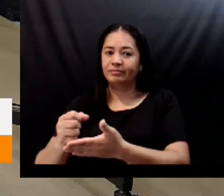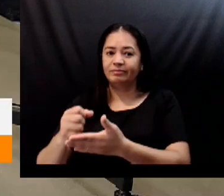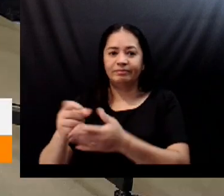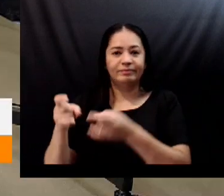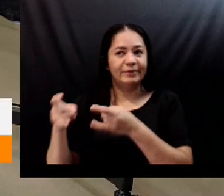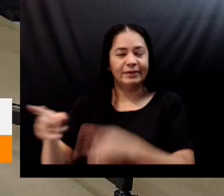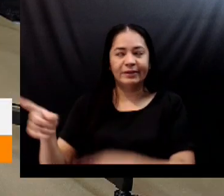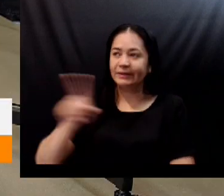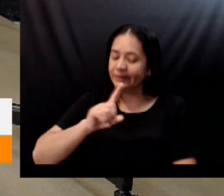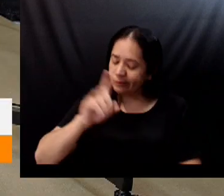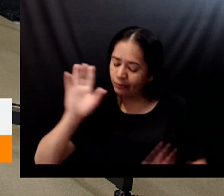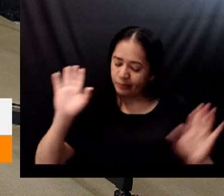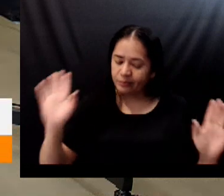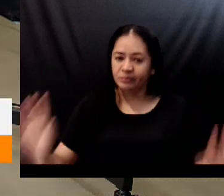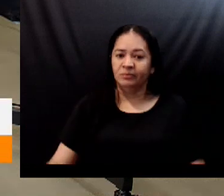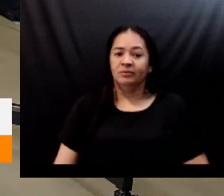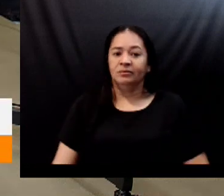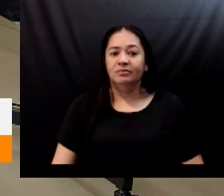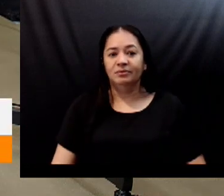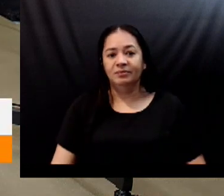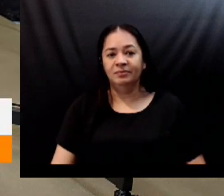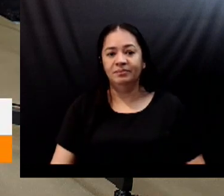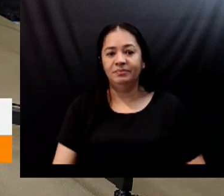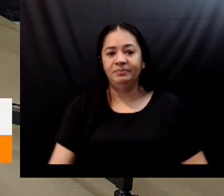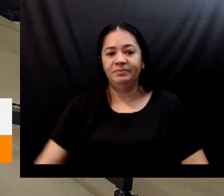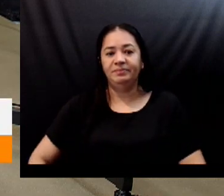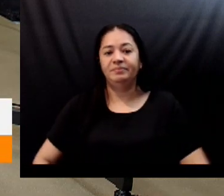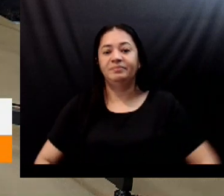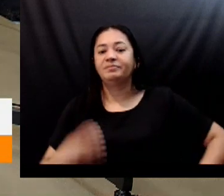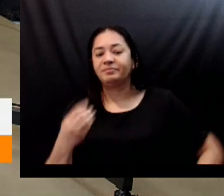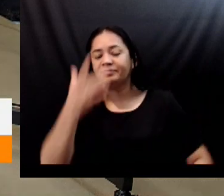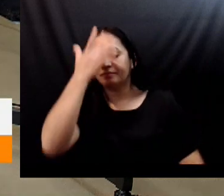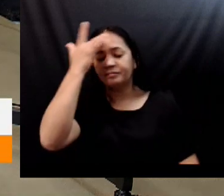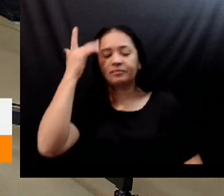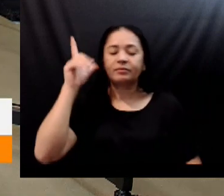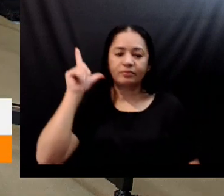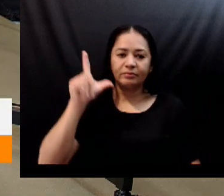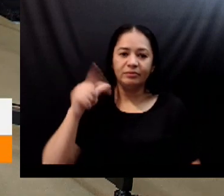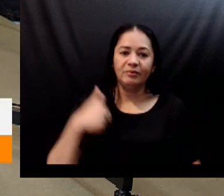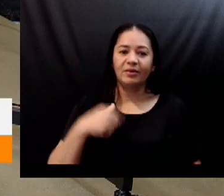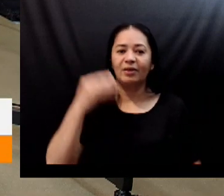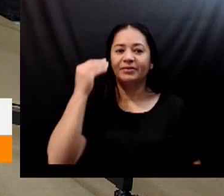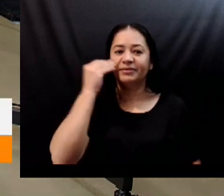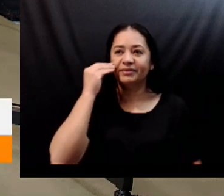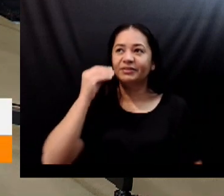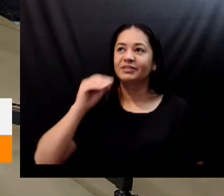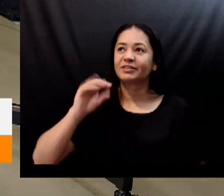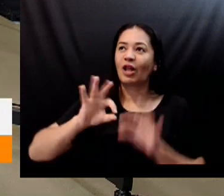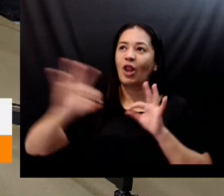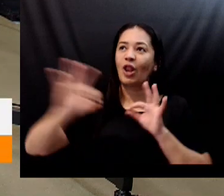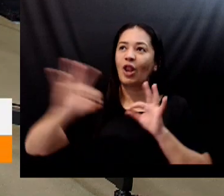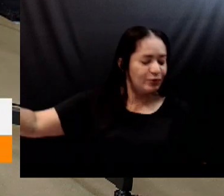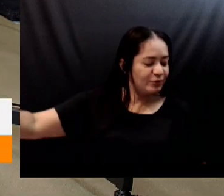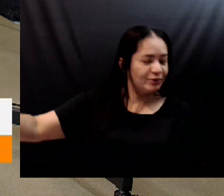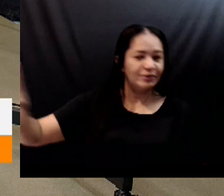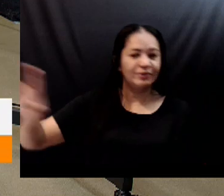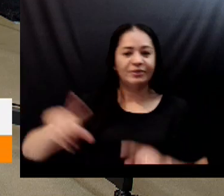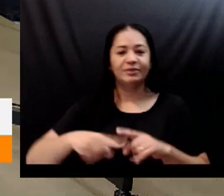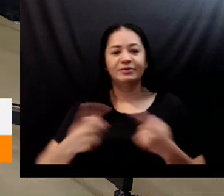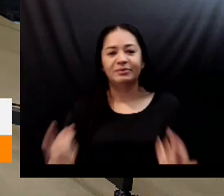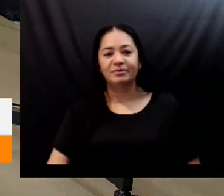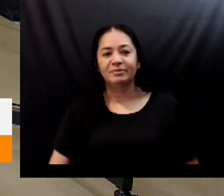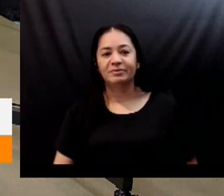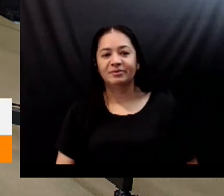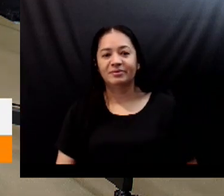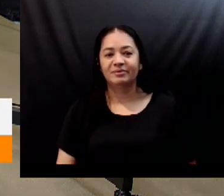Então, como é que as pessoas conseguem? Gente, eu tô tentando deixar longe, né? Só que daí chama, eu vou lá e busco,